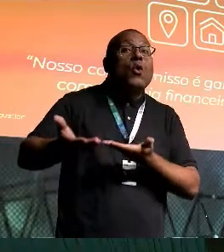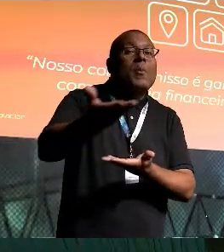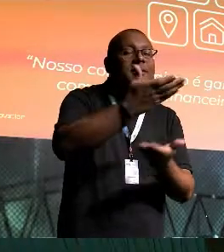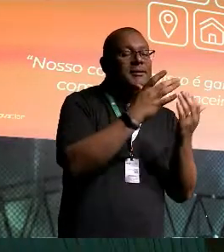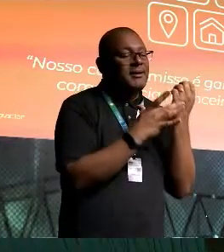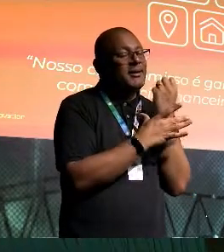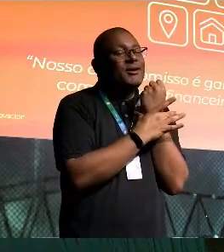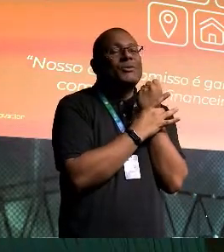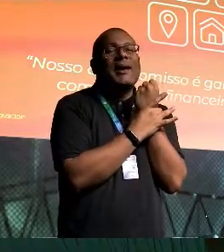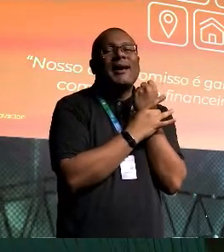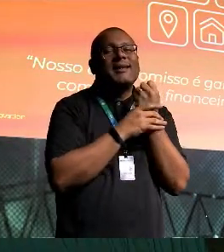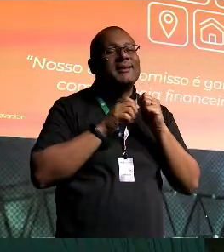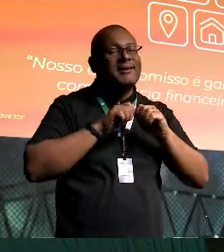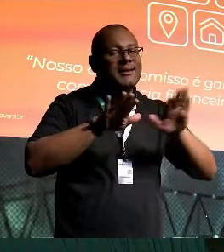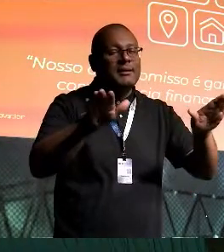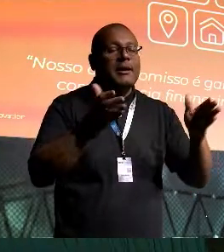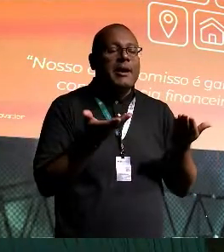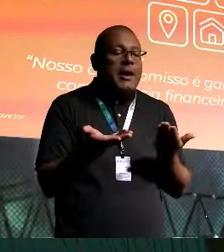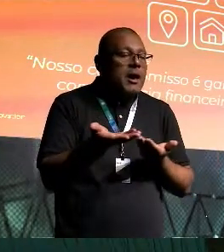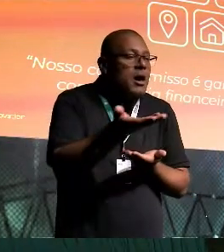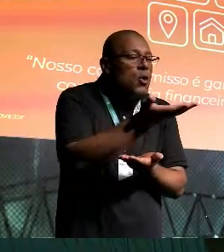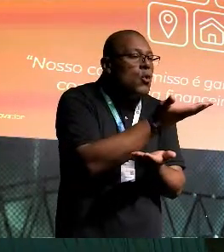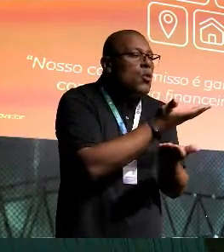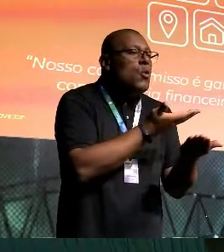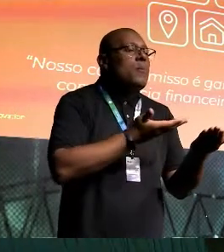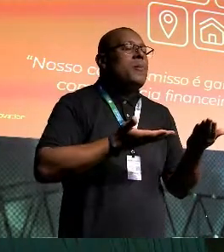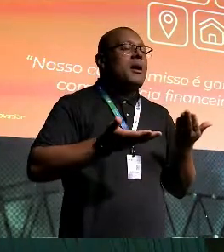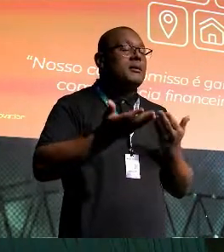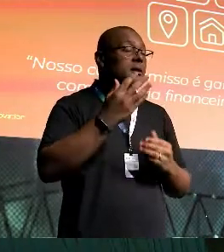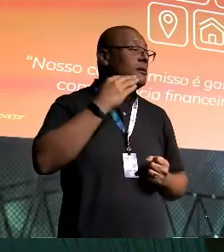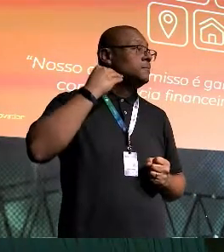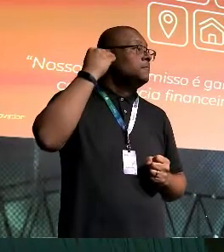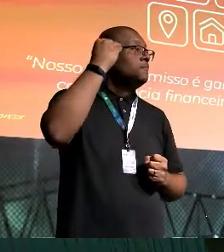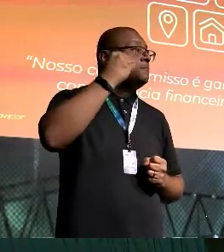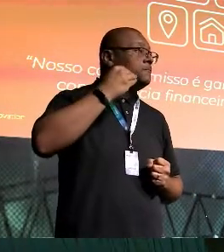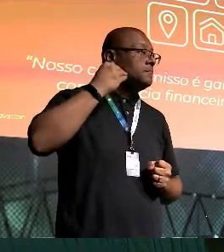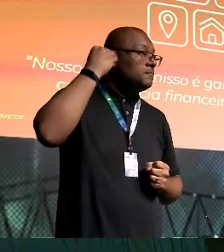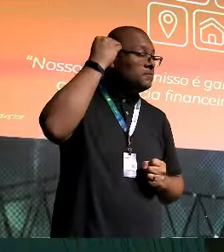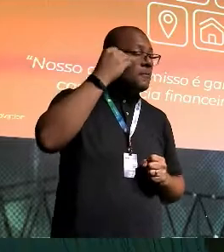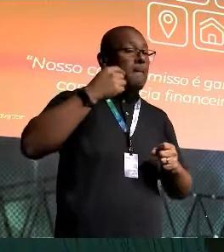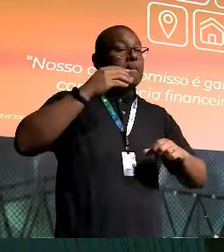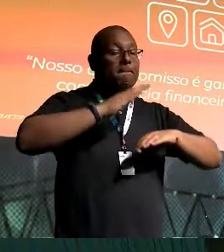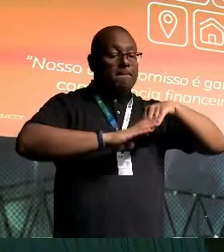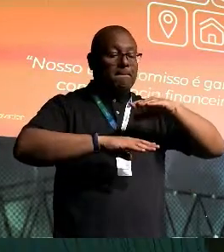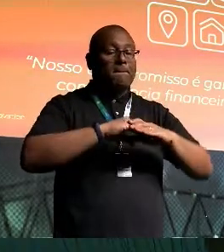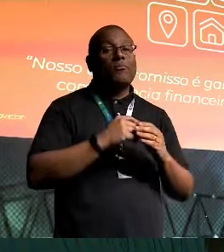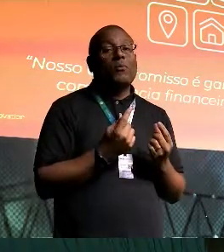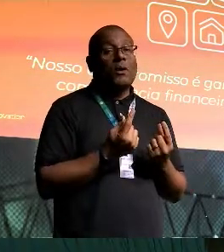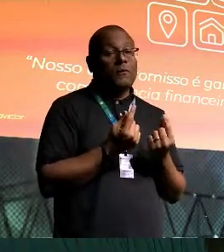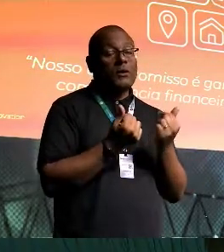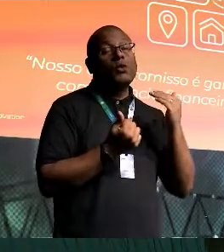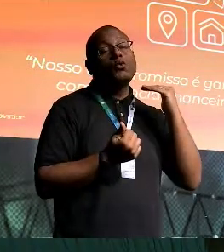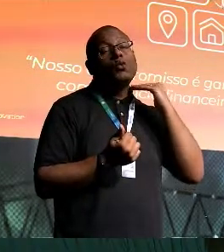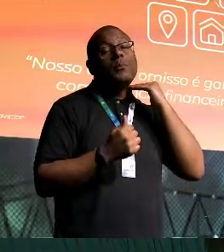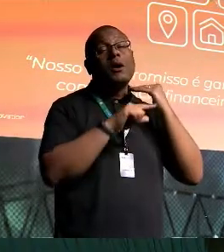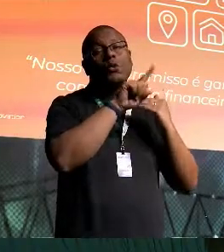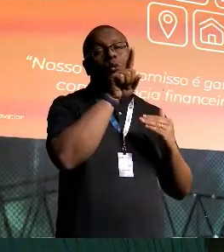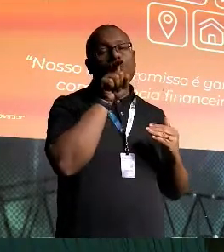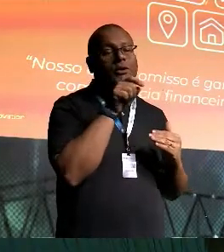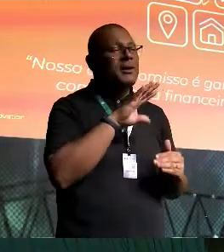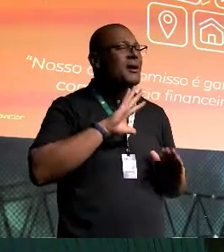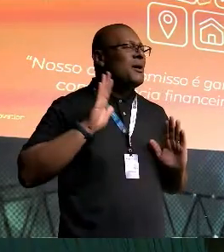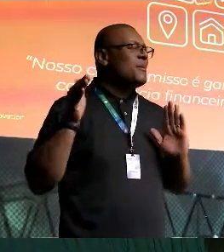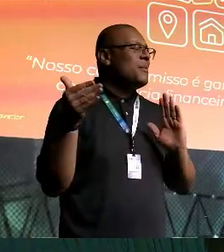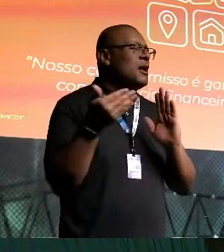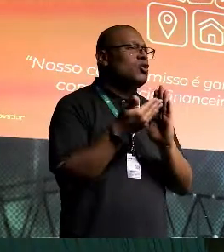garantir a distribuição, mas muito mais compartilhar a experiência e a competência financeira do Banco Itaú para todos